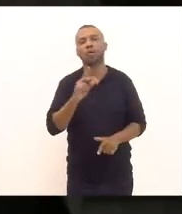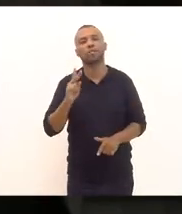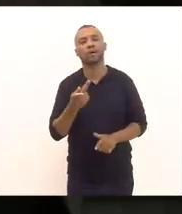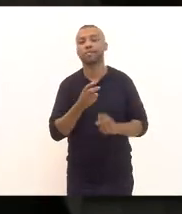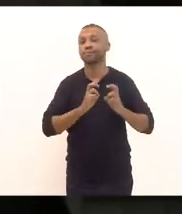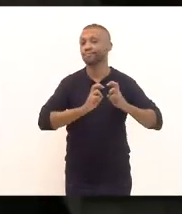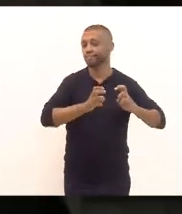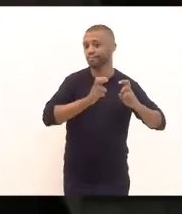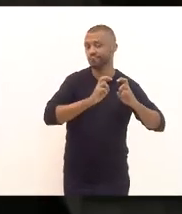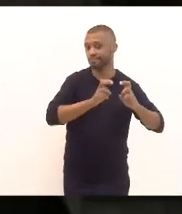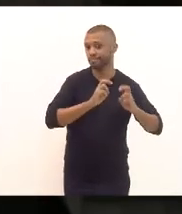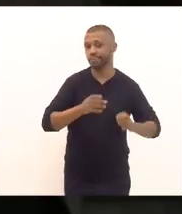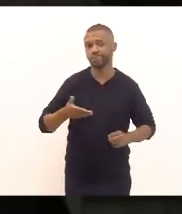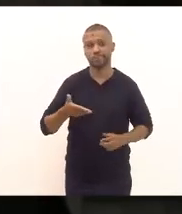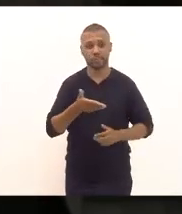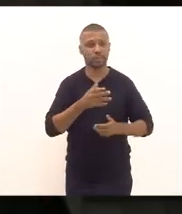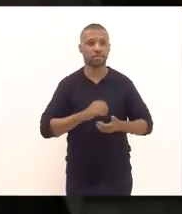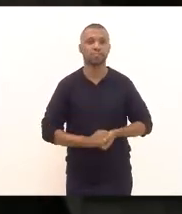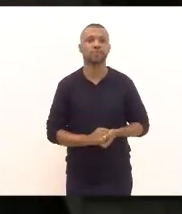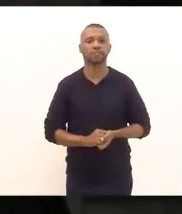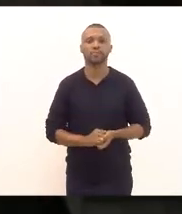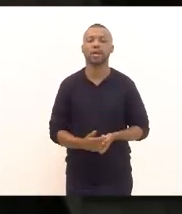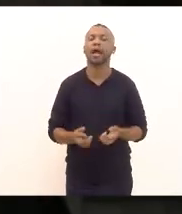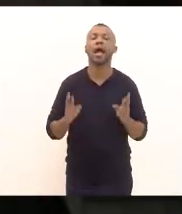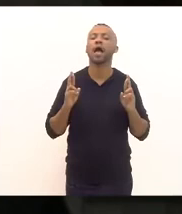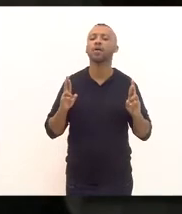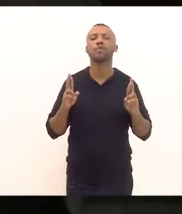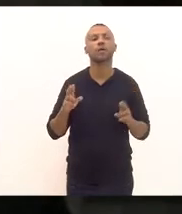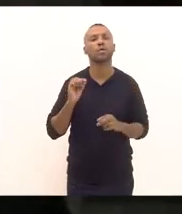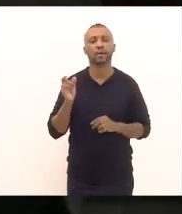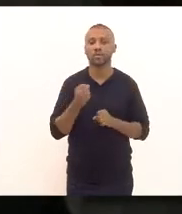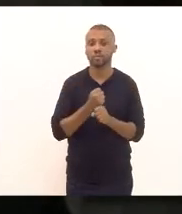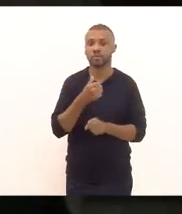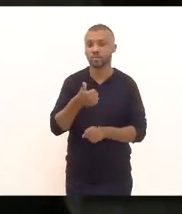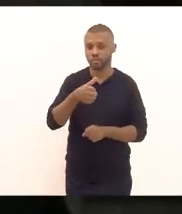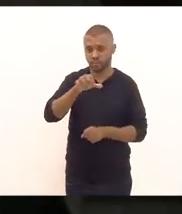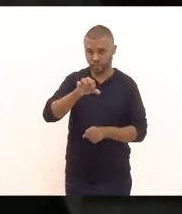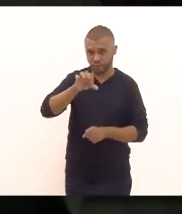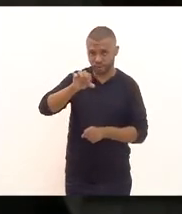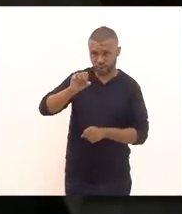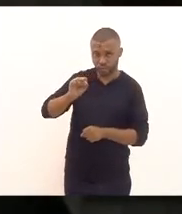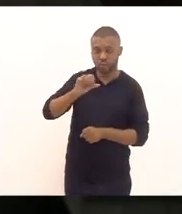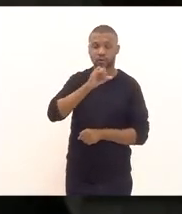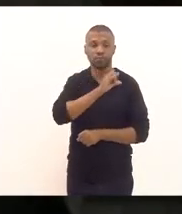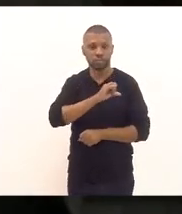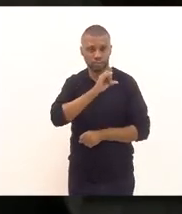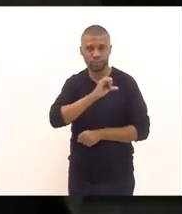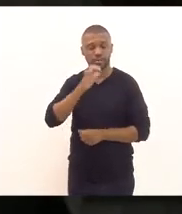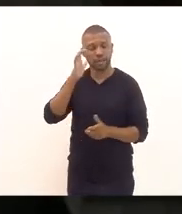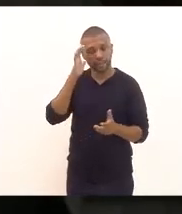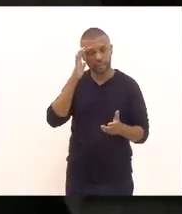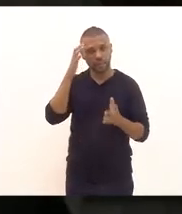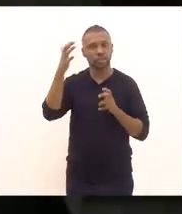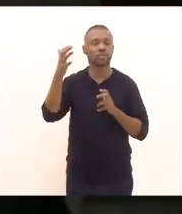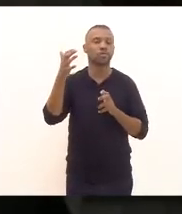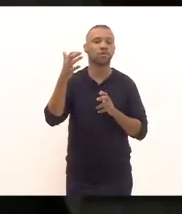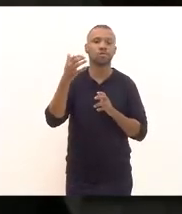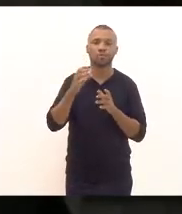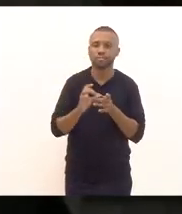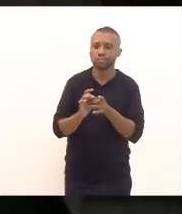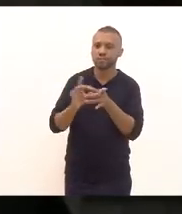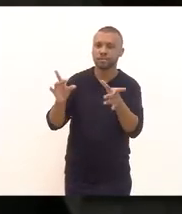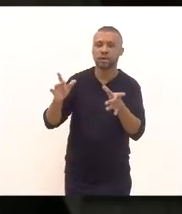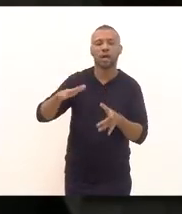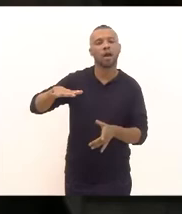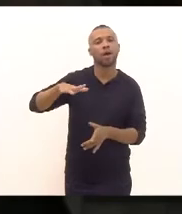passageiros bom então quê que é de se esperar em 98 quando o Rio de Janeiro quando estado do Rio decidiu conceder